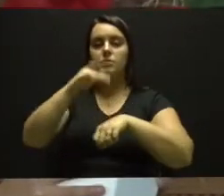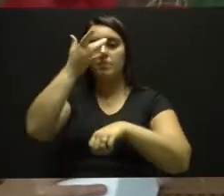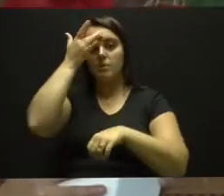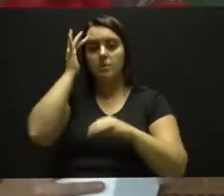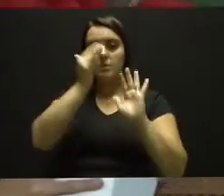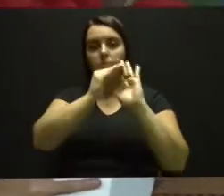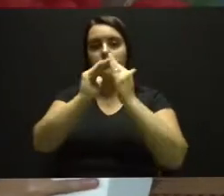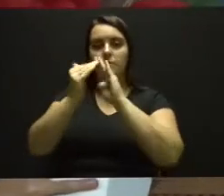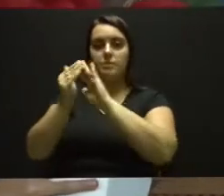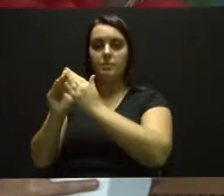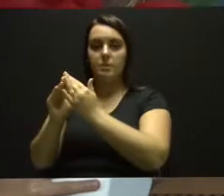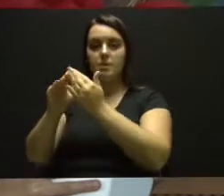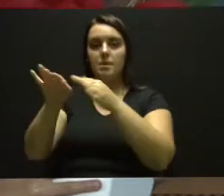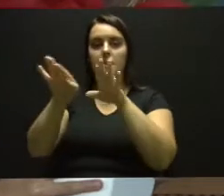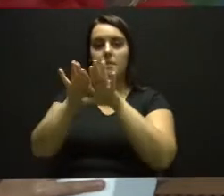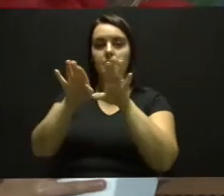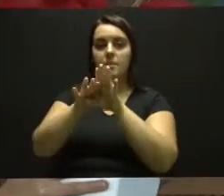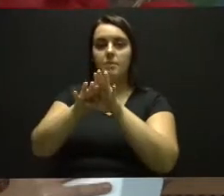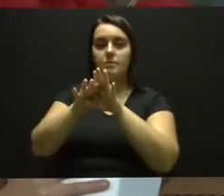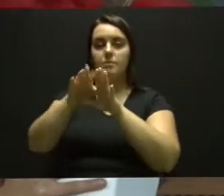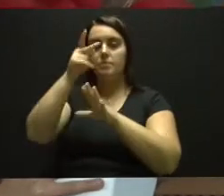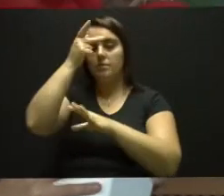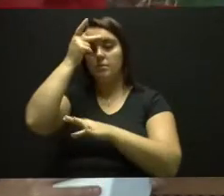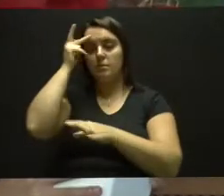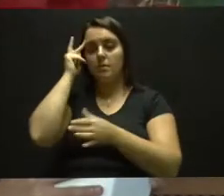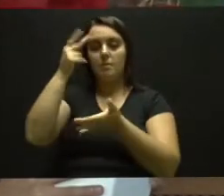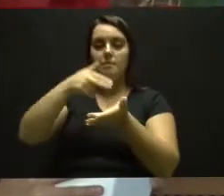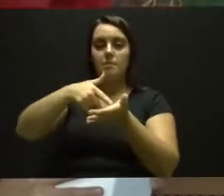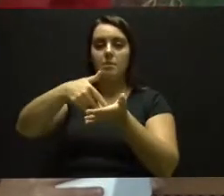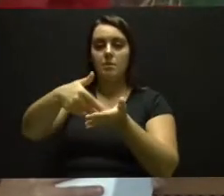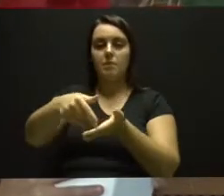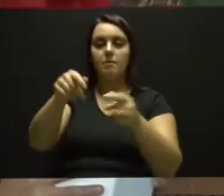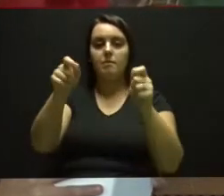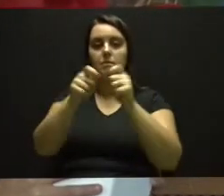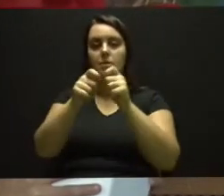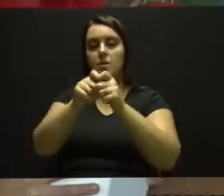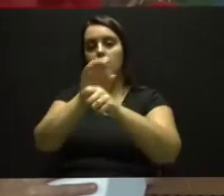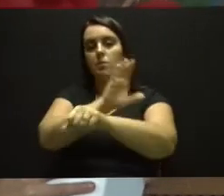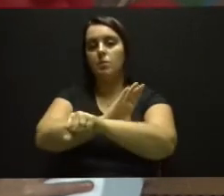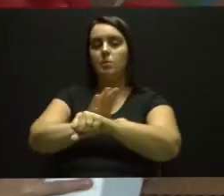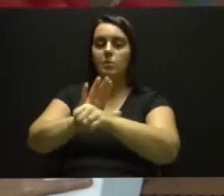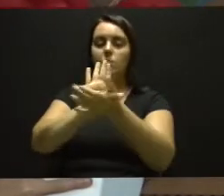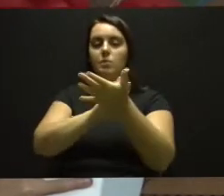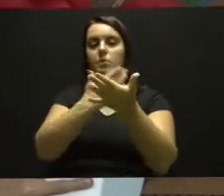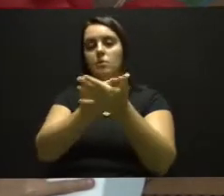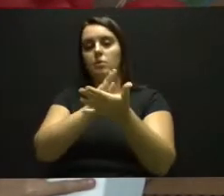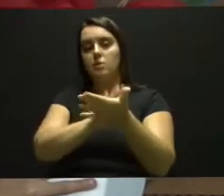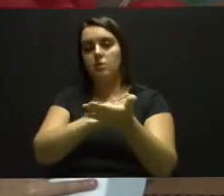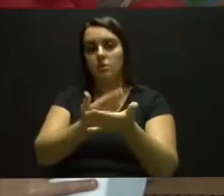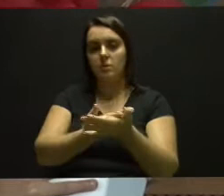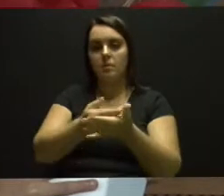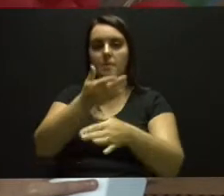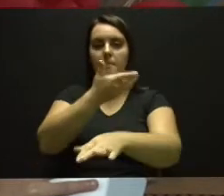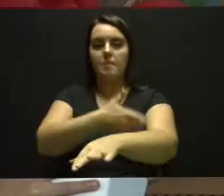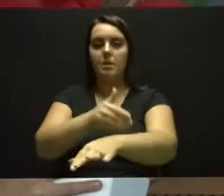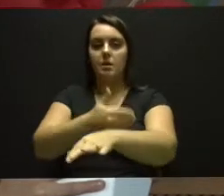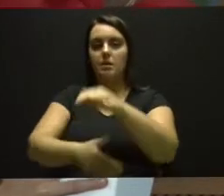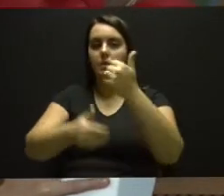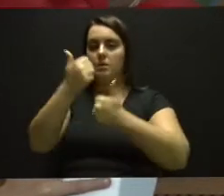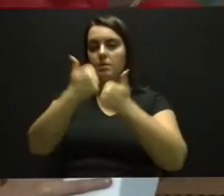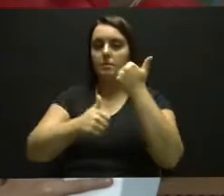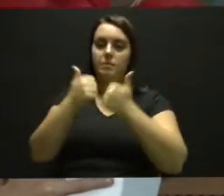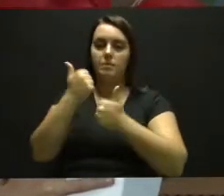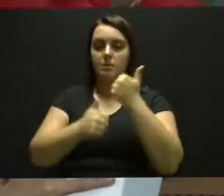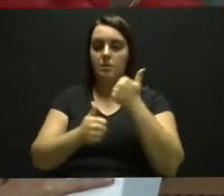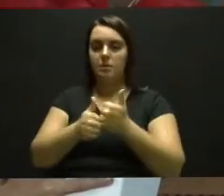de passarela ela também faz teatro cursos de interpretação prática handebol faz curso de danças urbanas